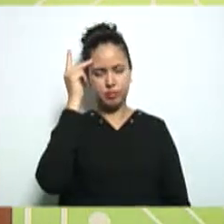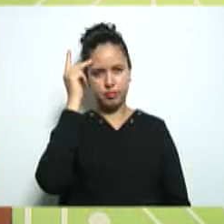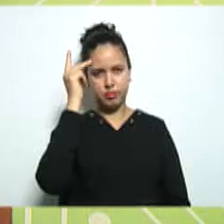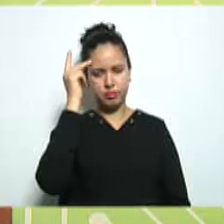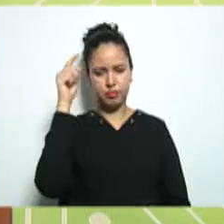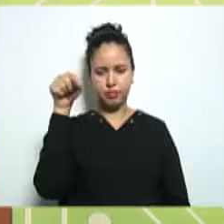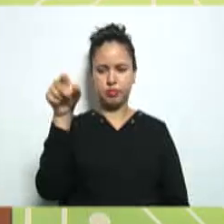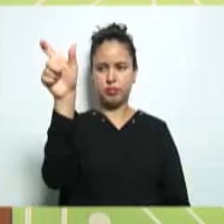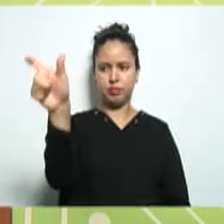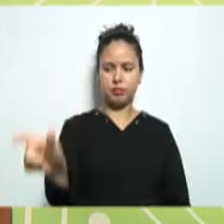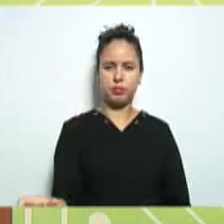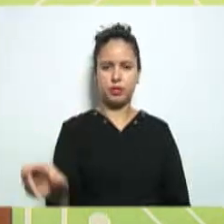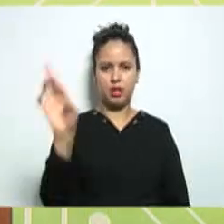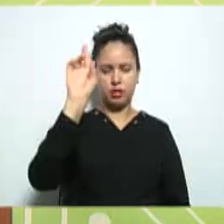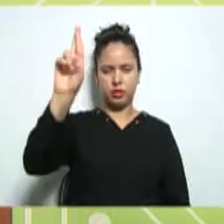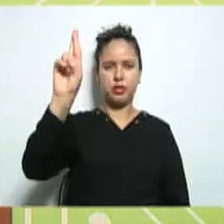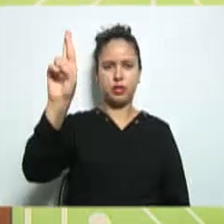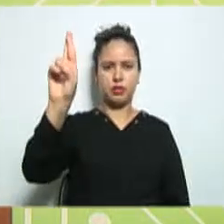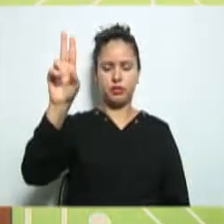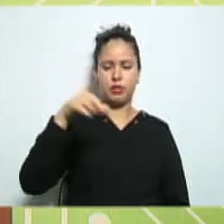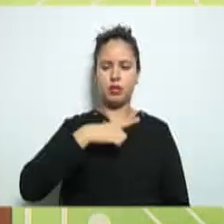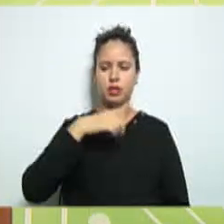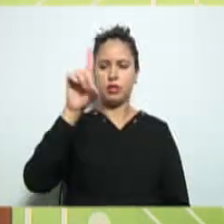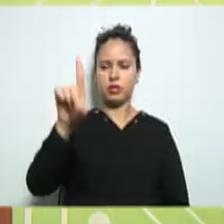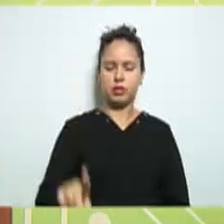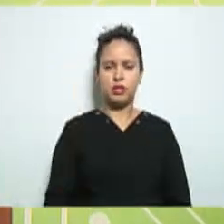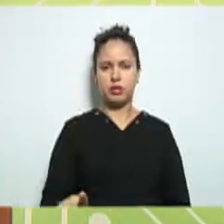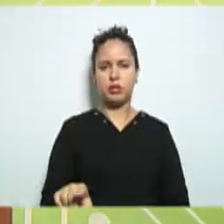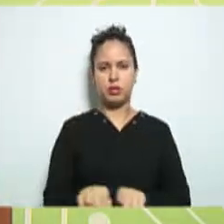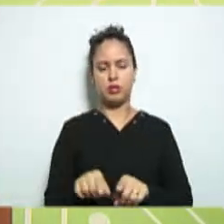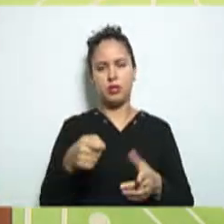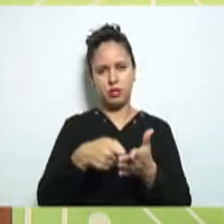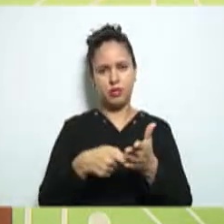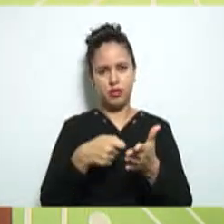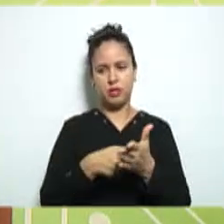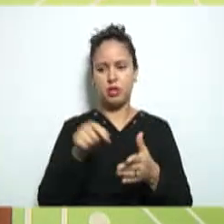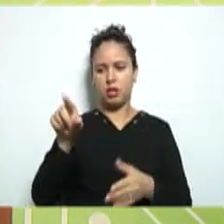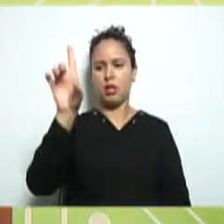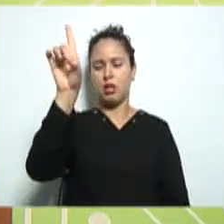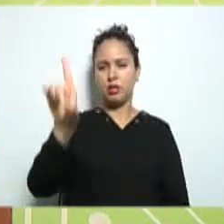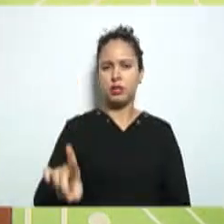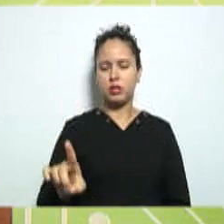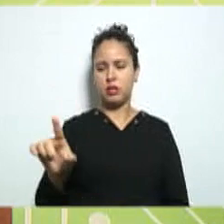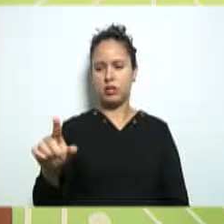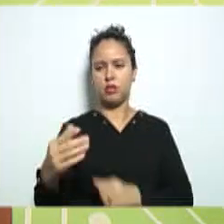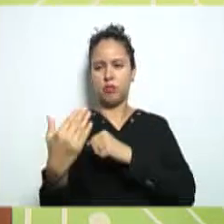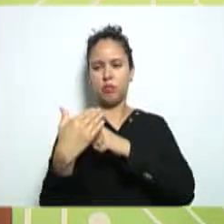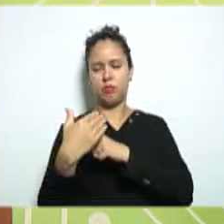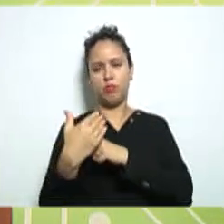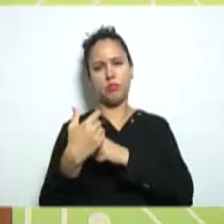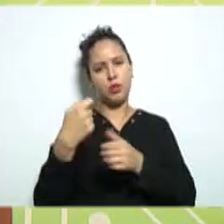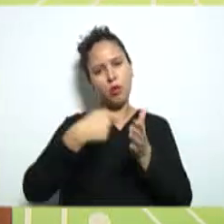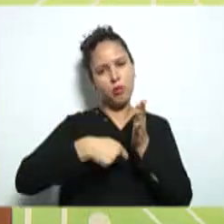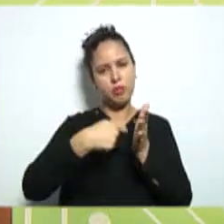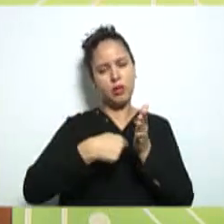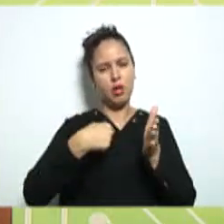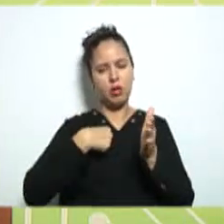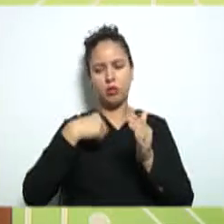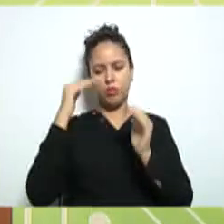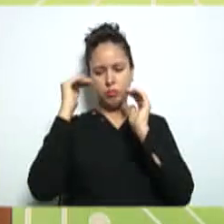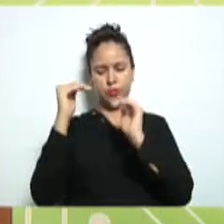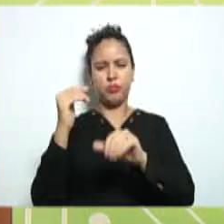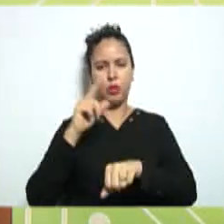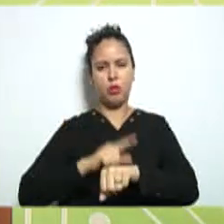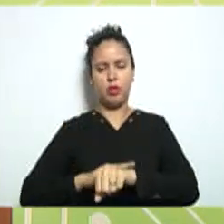ele também tem deveres. Por exemplo, ele tem o direito de exigir que eu chegue todo dia no horário combinado, mas ele também